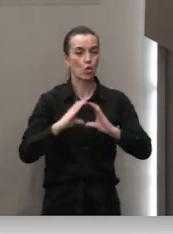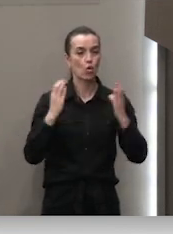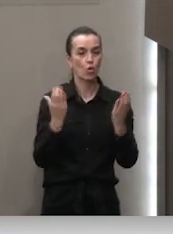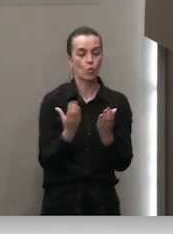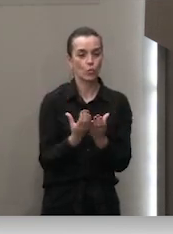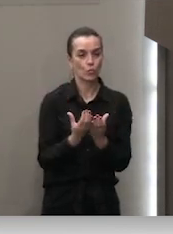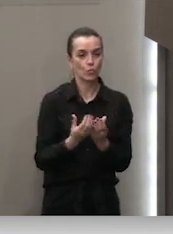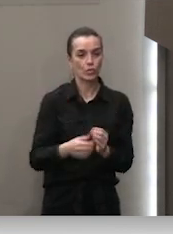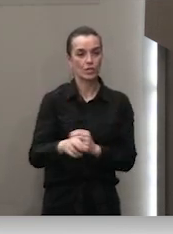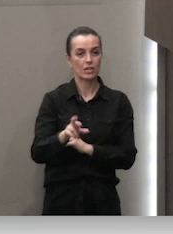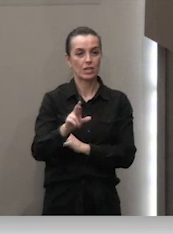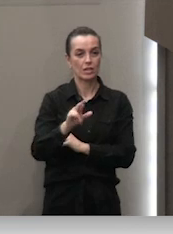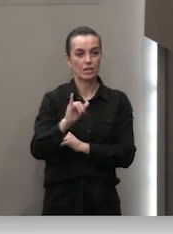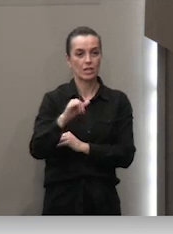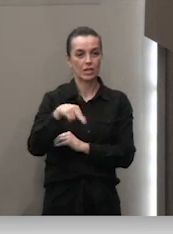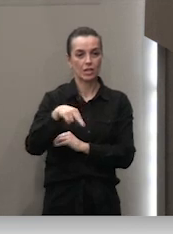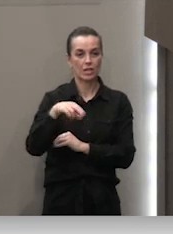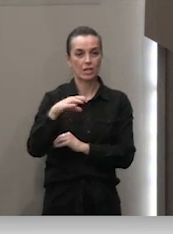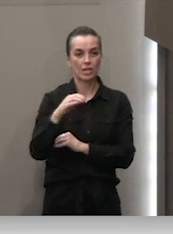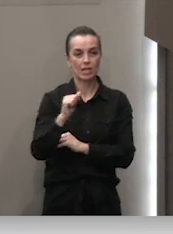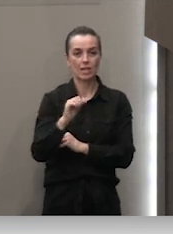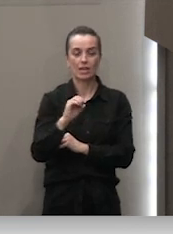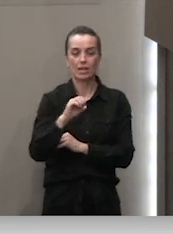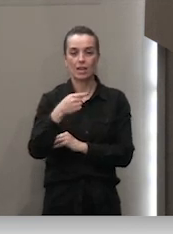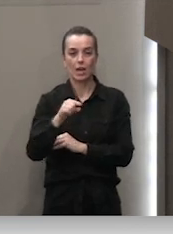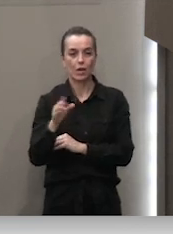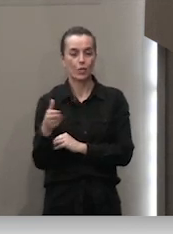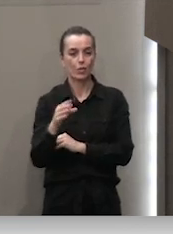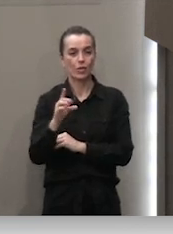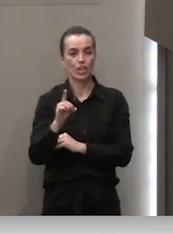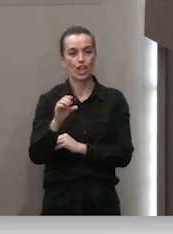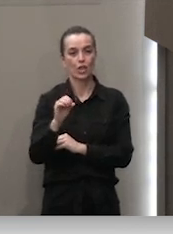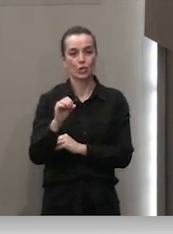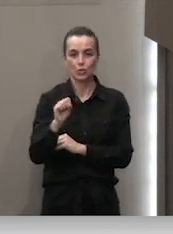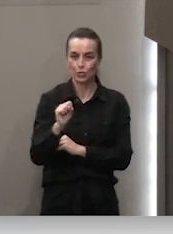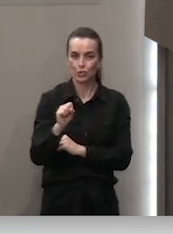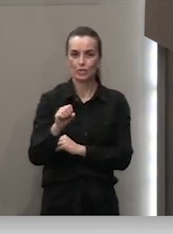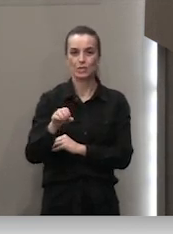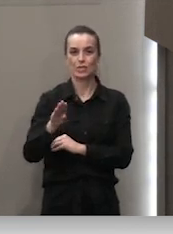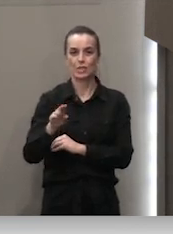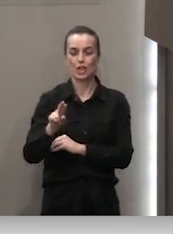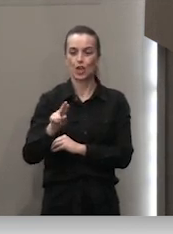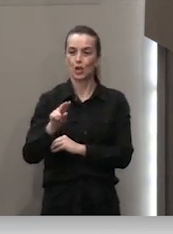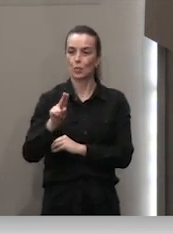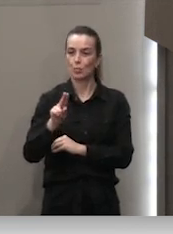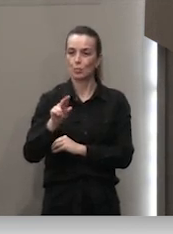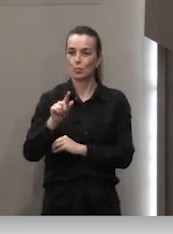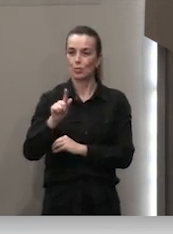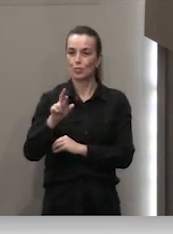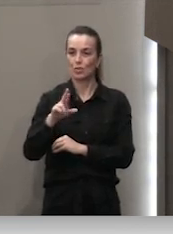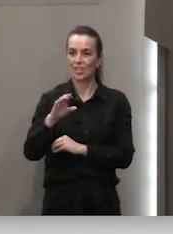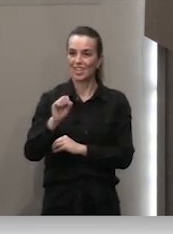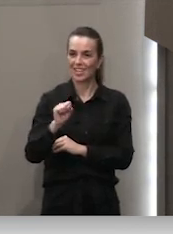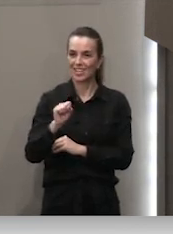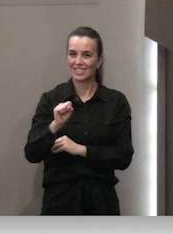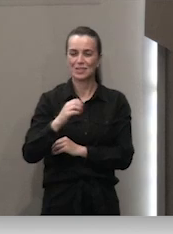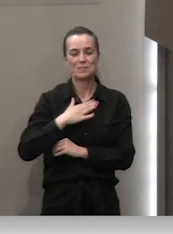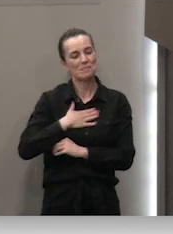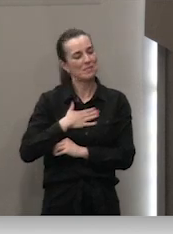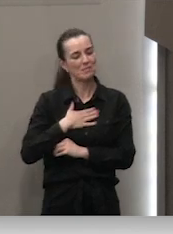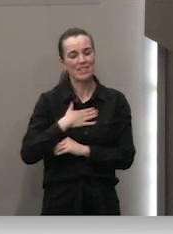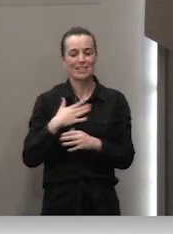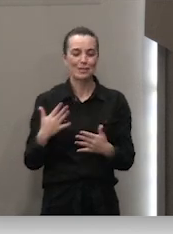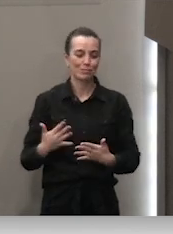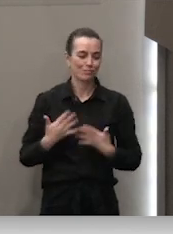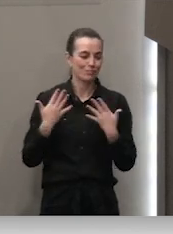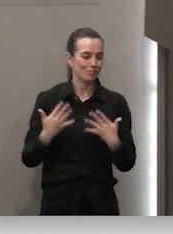Bugres de Soledade, e vim para Passo Fundo em 1935, vereador Alberi. Então, para mim, é uma grande, é um